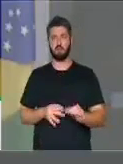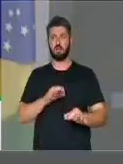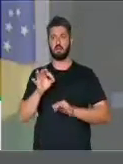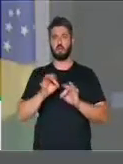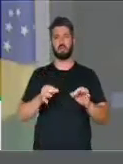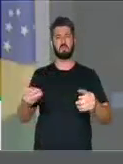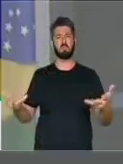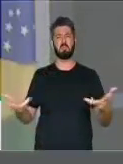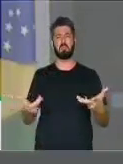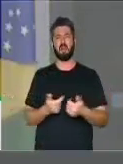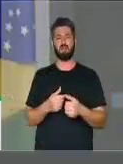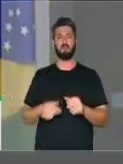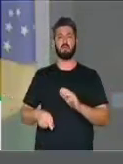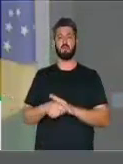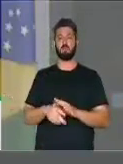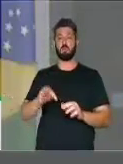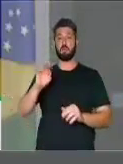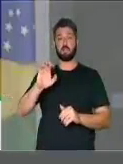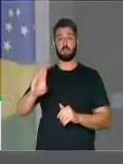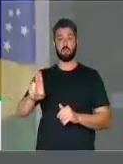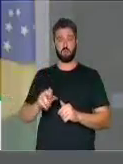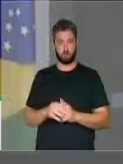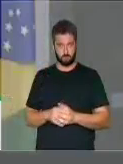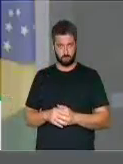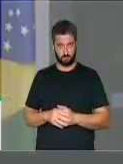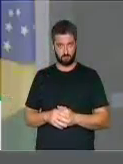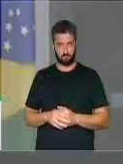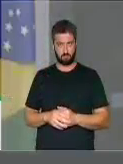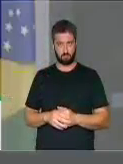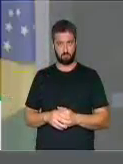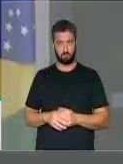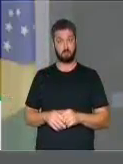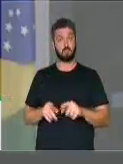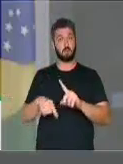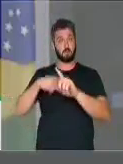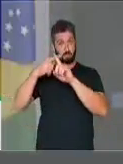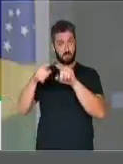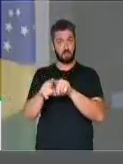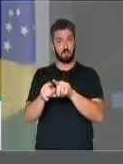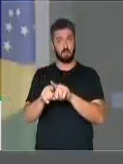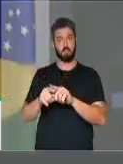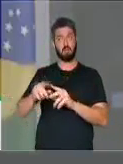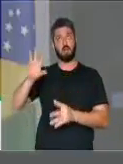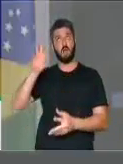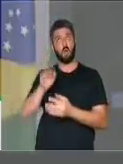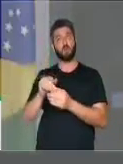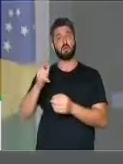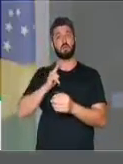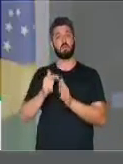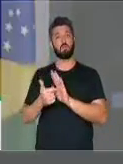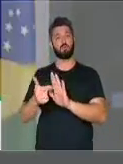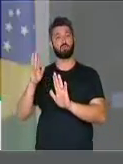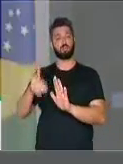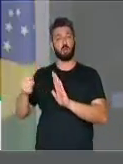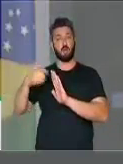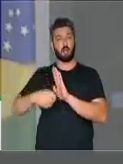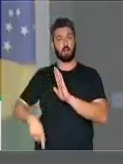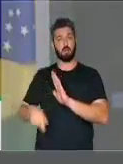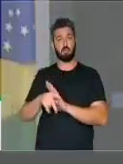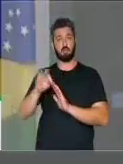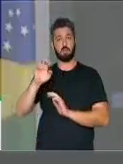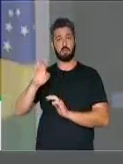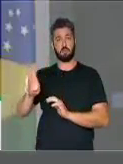condução exemplar da auditoria por parte do TCU. E isso vai muito além das conclusões apontadas pelo relatório do